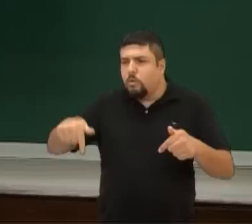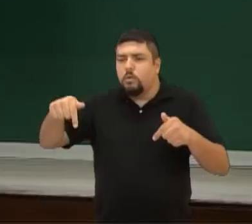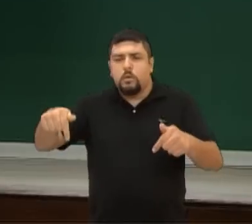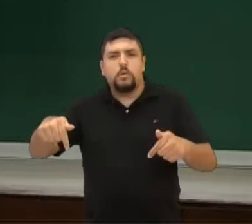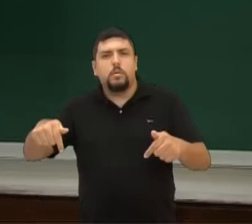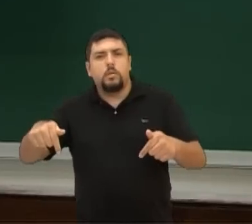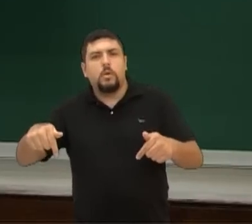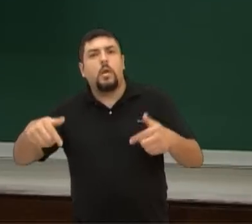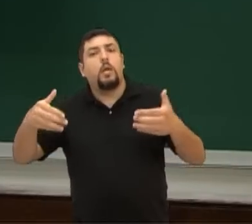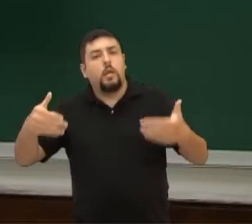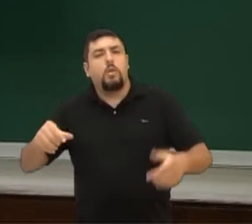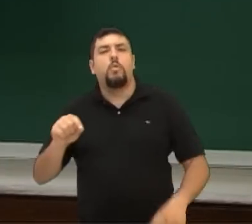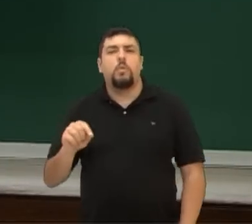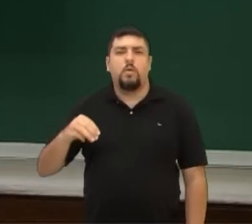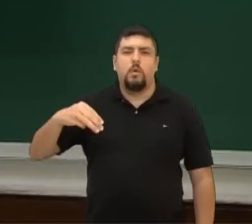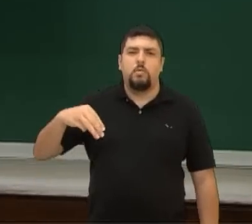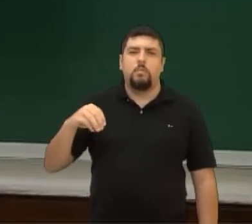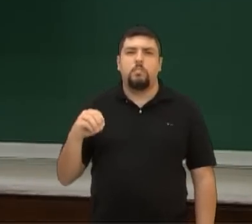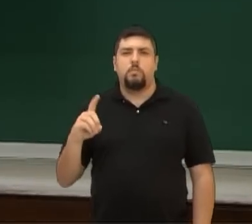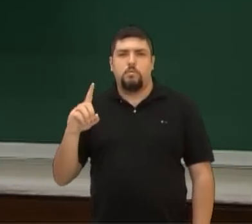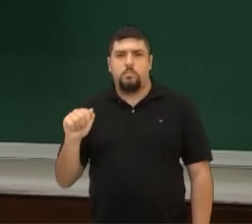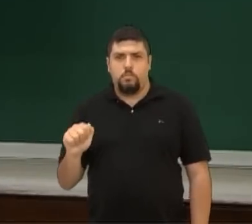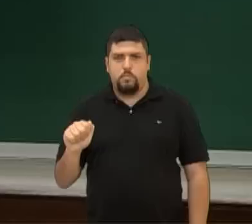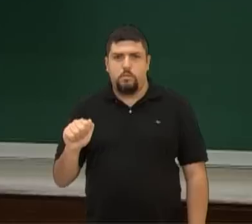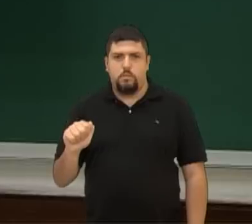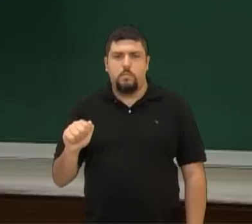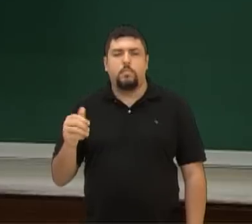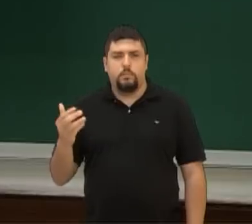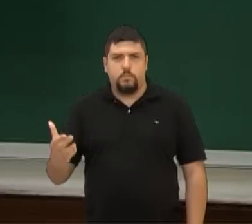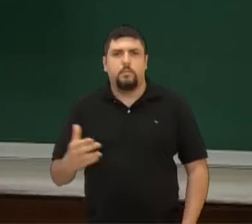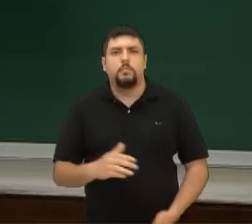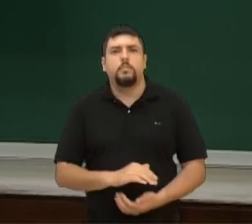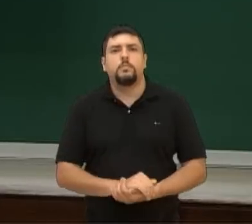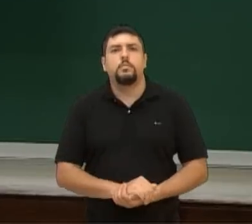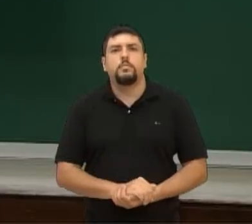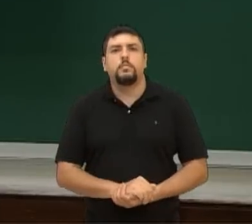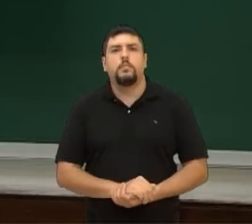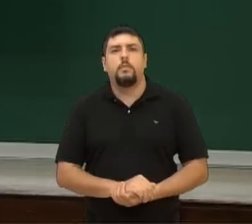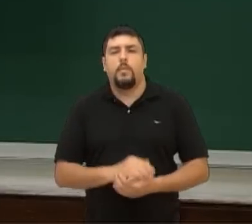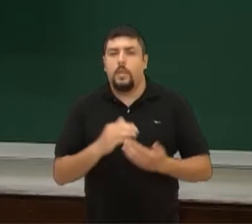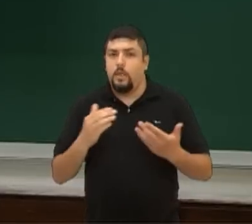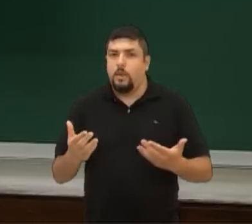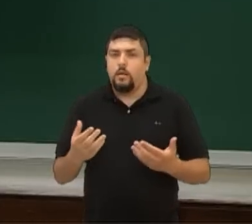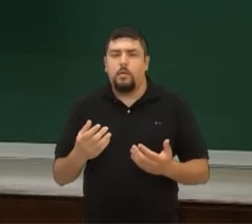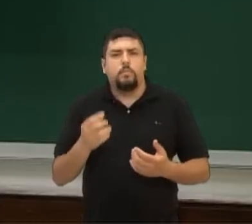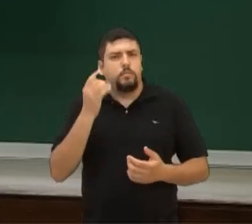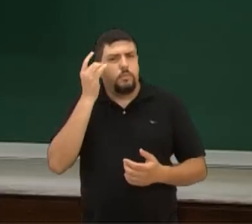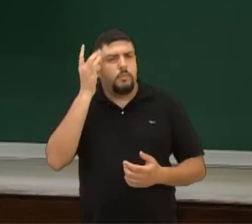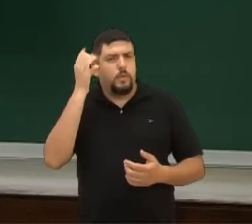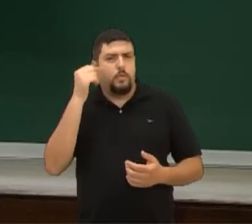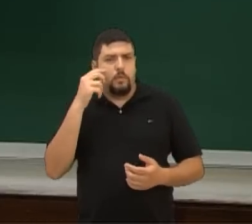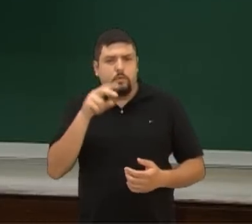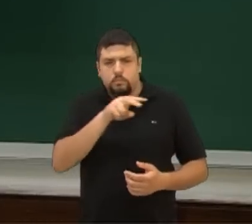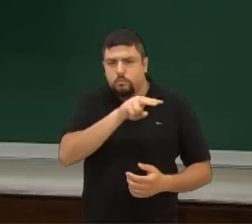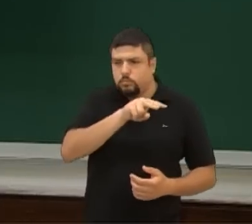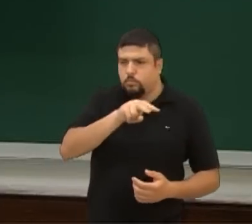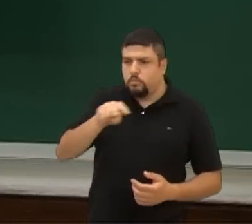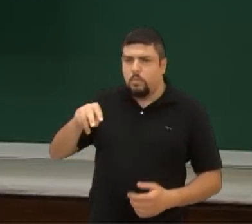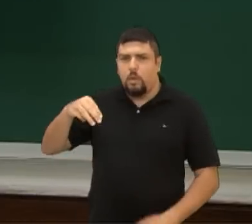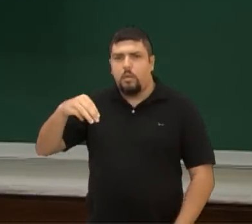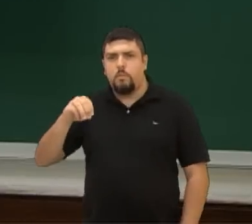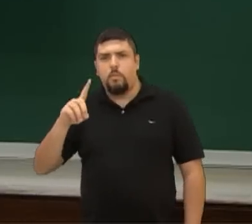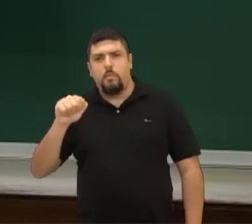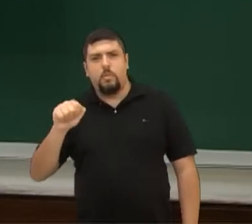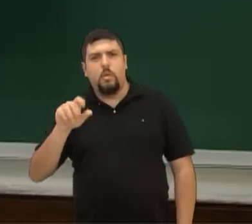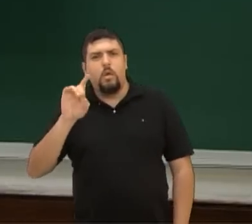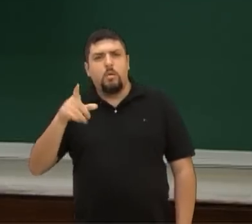é a representação modal. Ele representa a moda da sequência, certo? Então, como fica fácil a representação da moda?